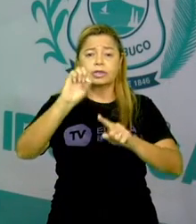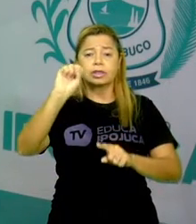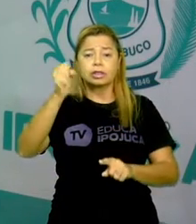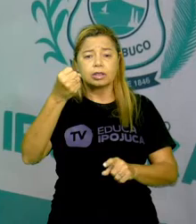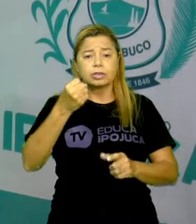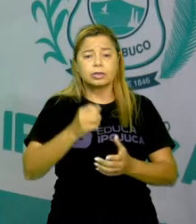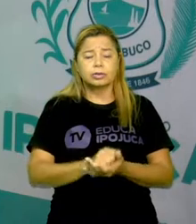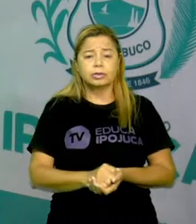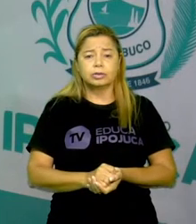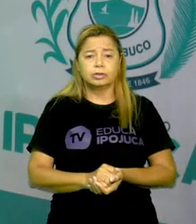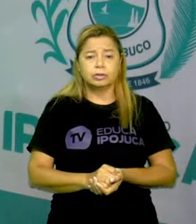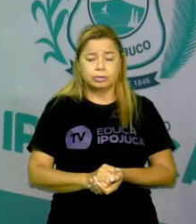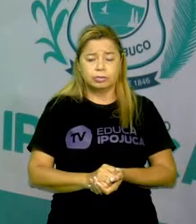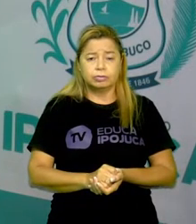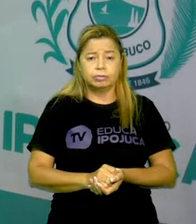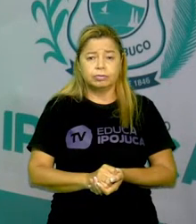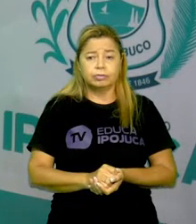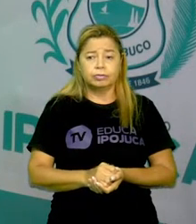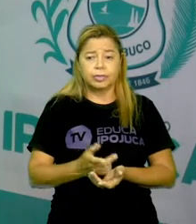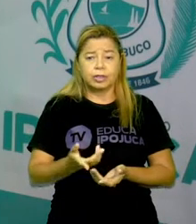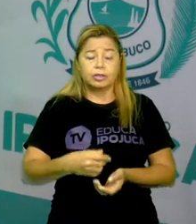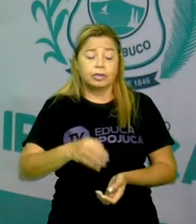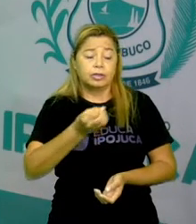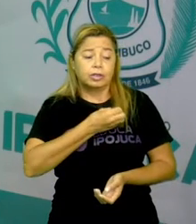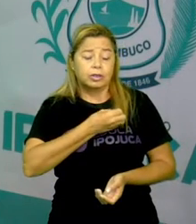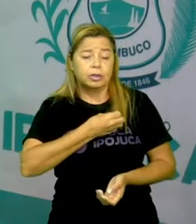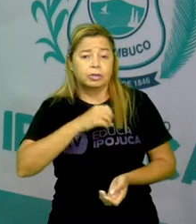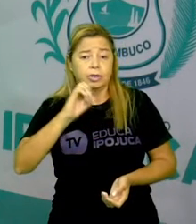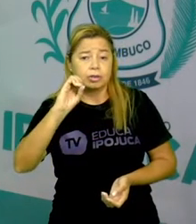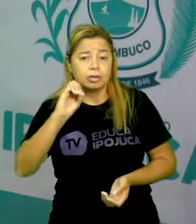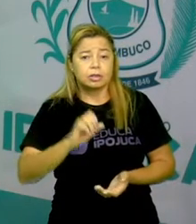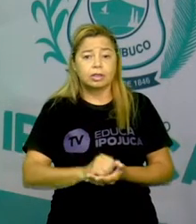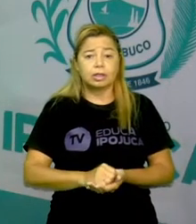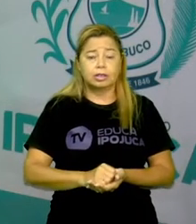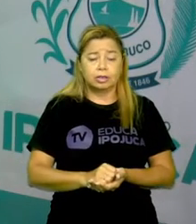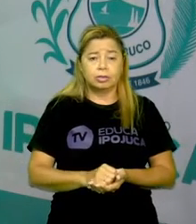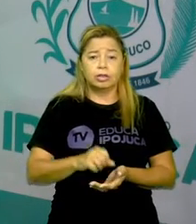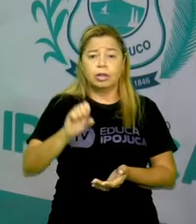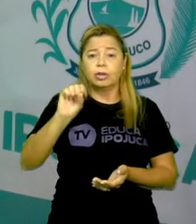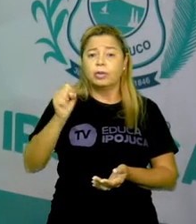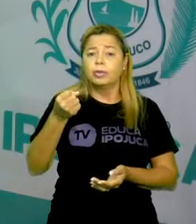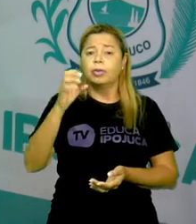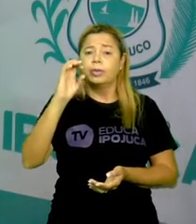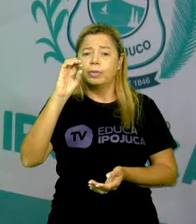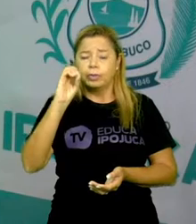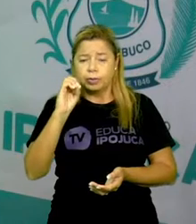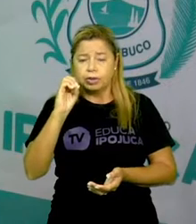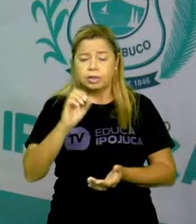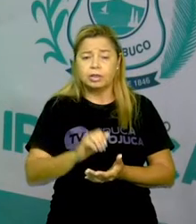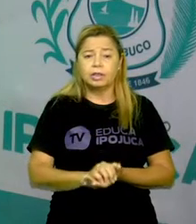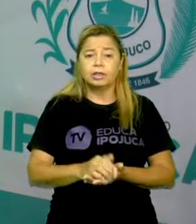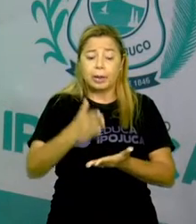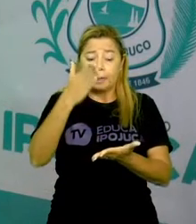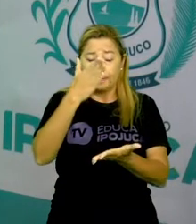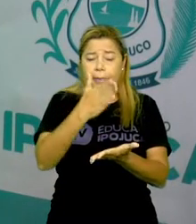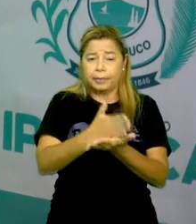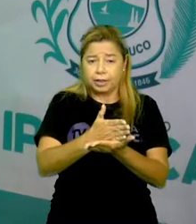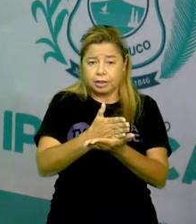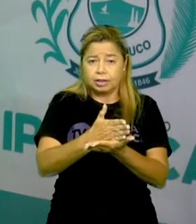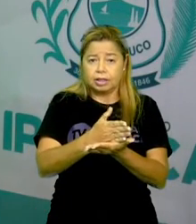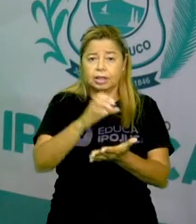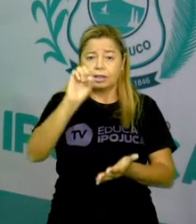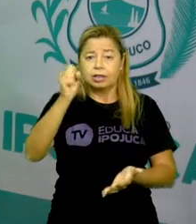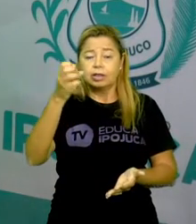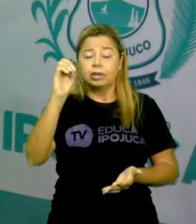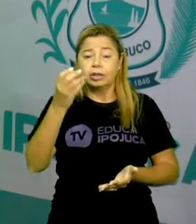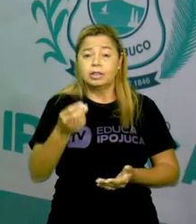um número maior. Então, você acrescenta o zero, vai dar 80. E quando você pegar a metade de 80, vai